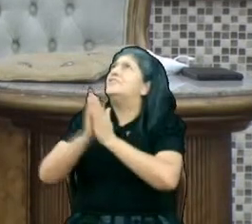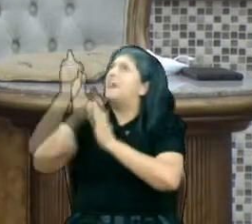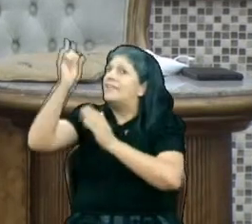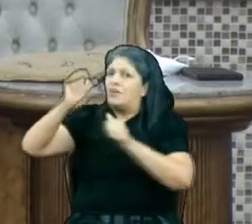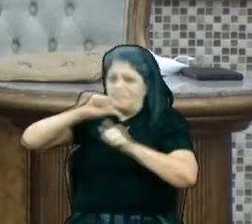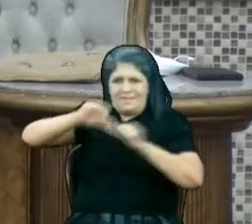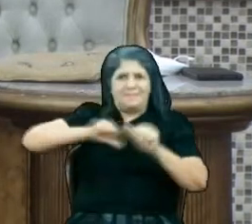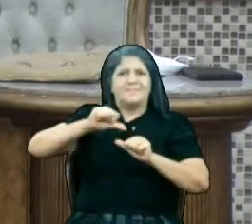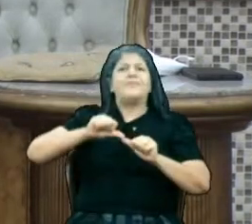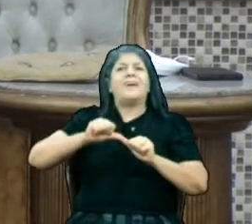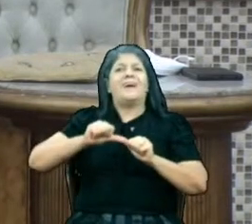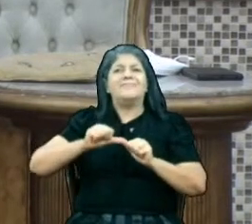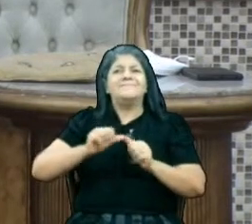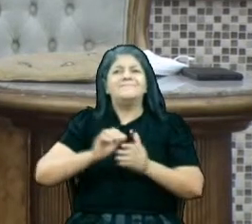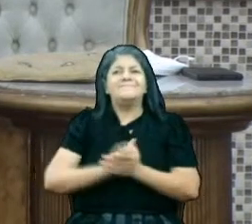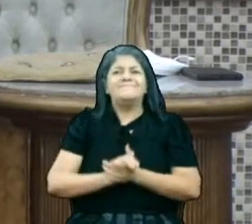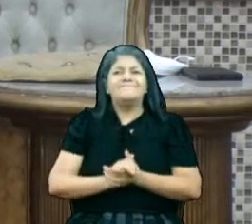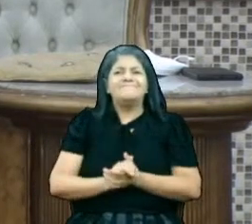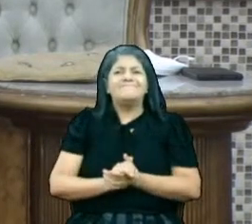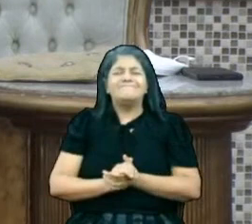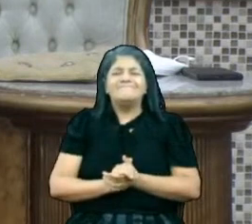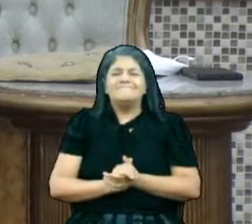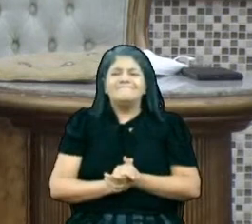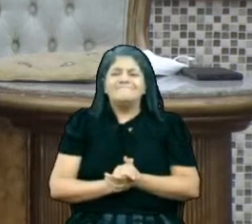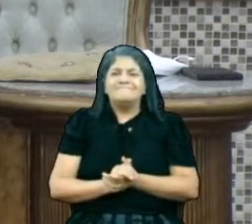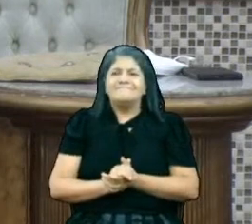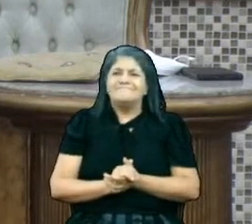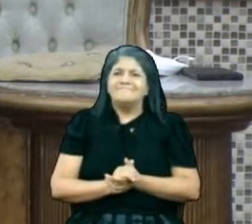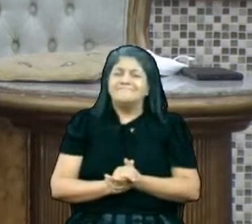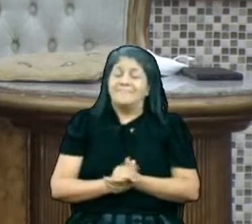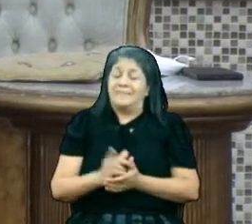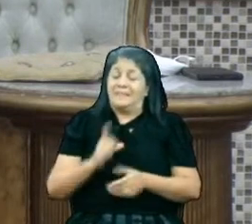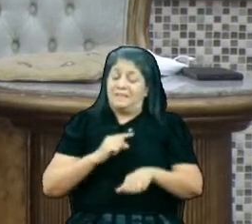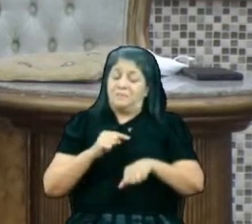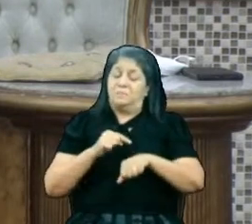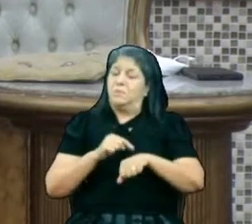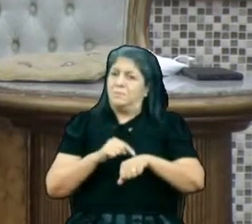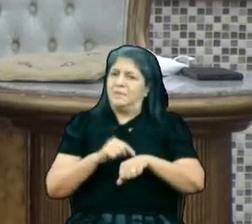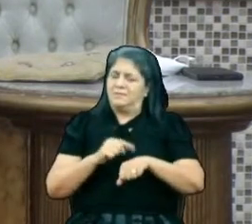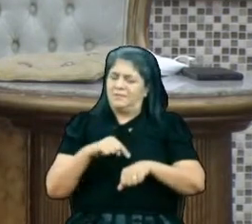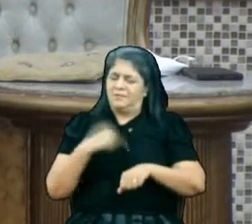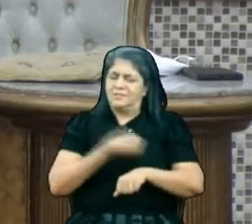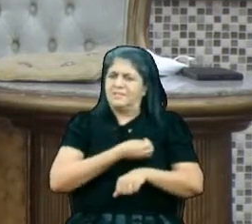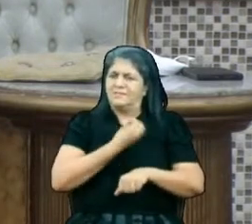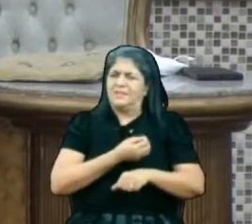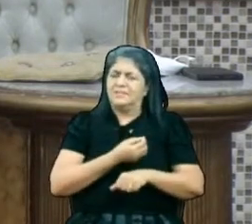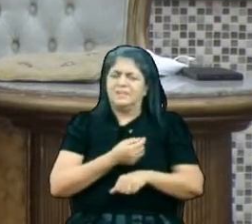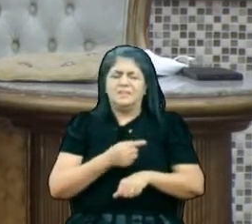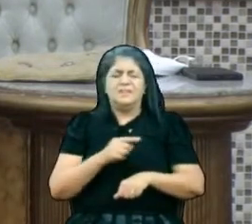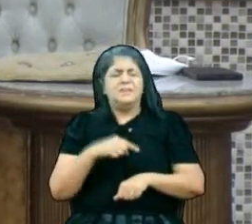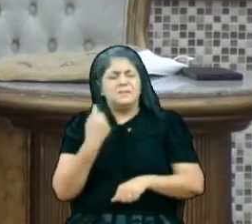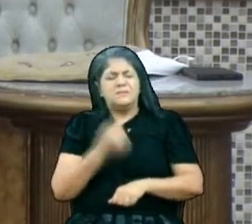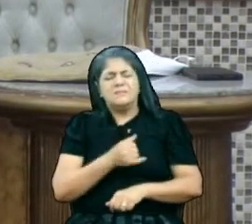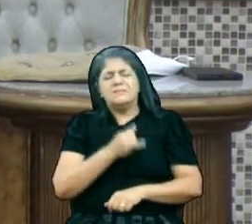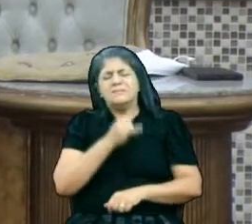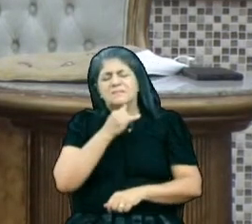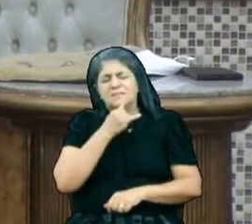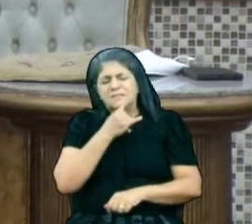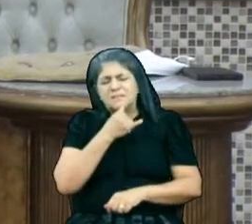E aí e Existem muitos motivos para as vezes nos entristecer